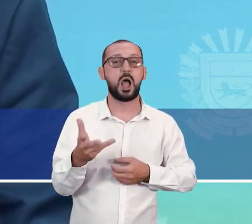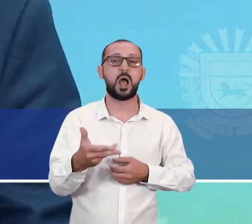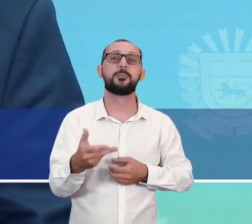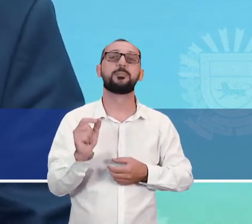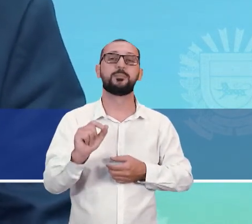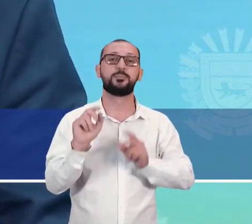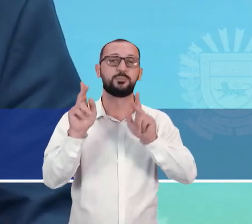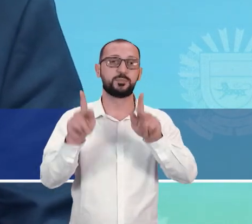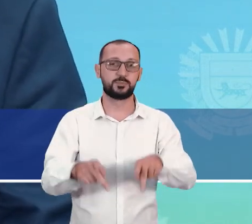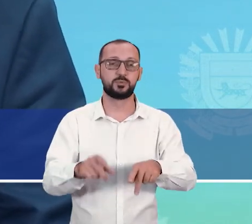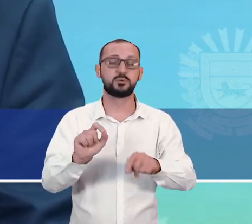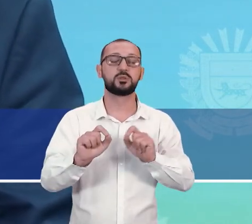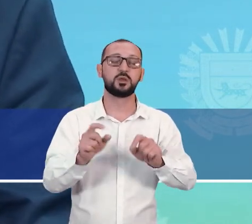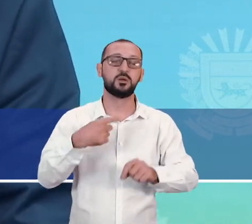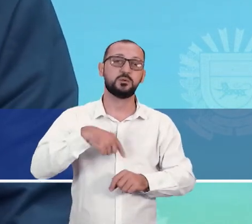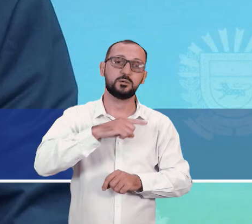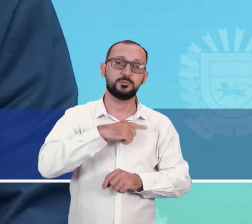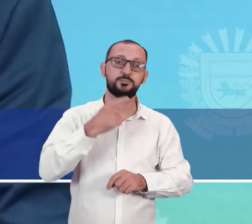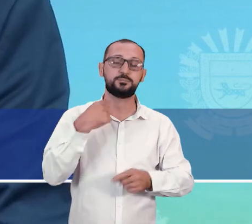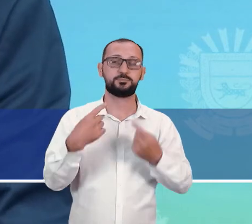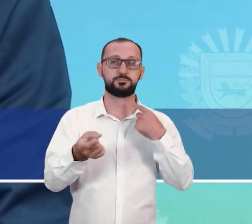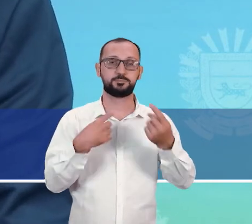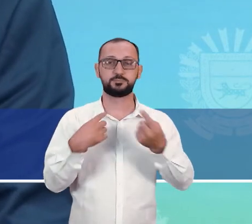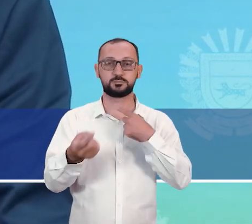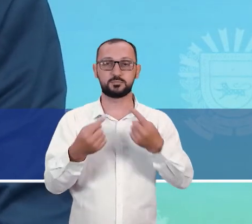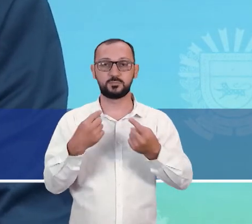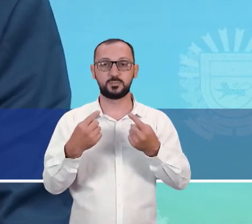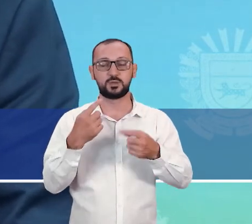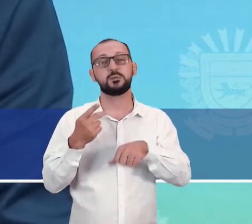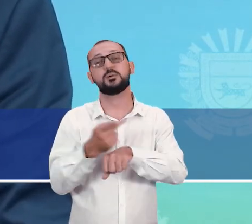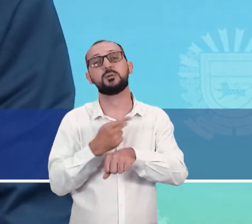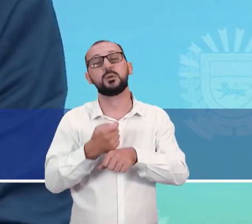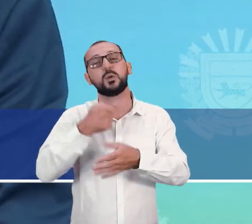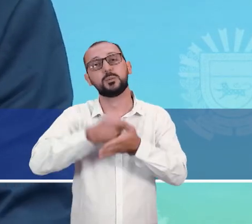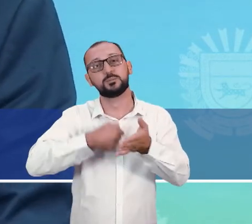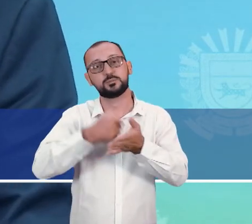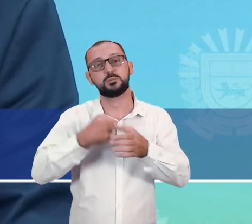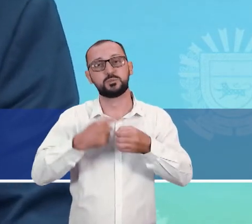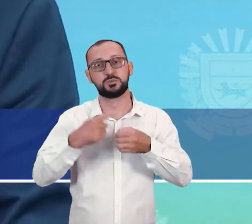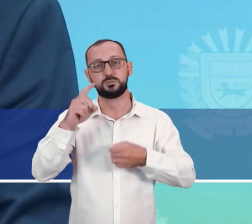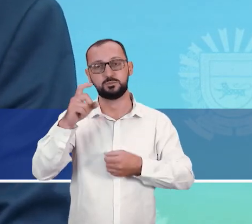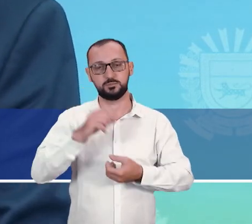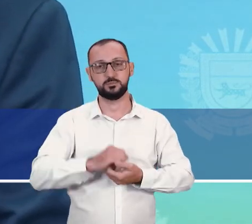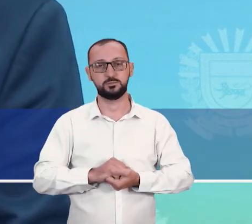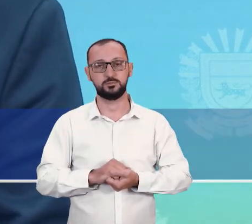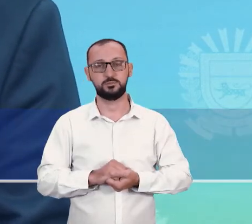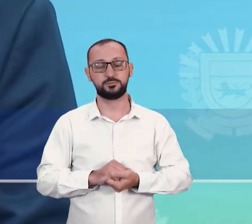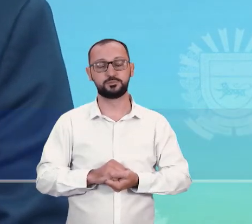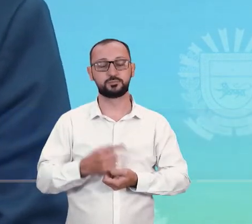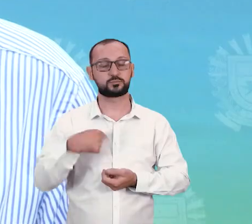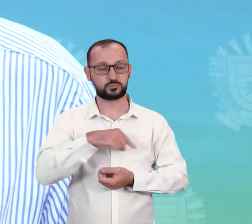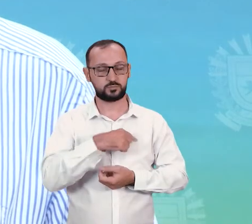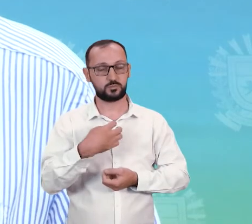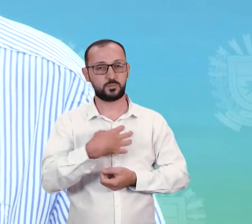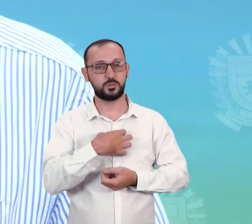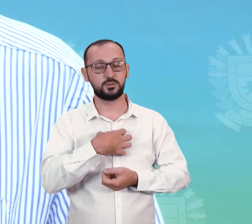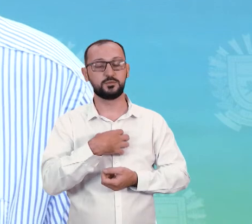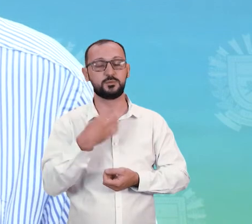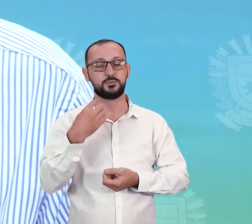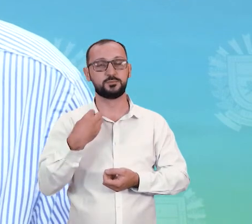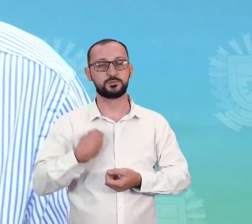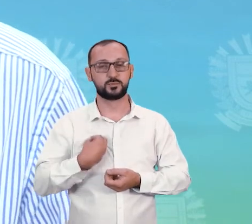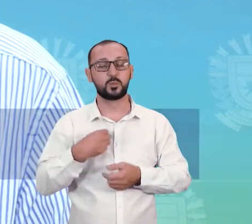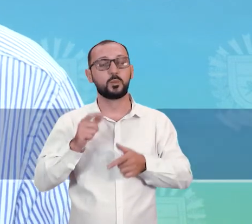urgente e rápido para a população, que é isso que a gente mais discute e mais busca para o município de Dourados. A gente